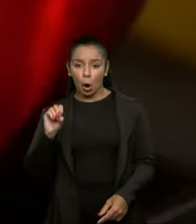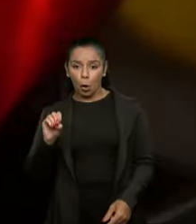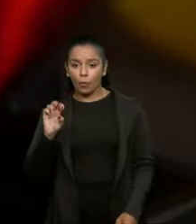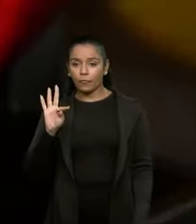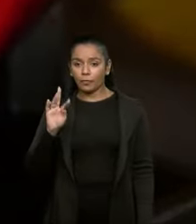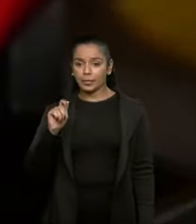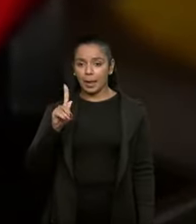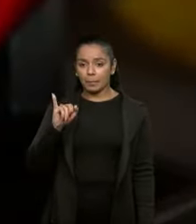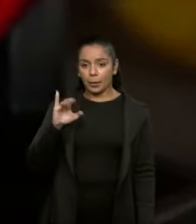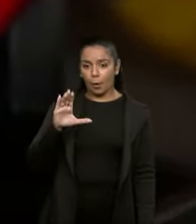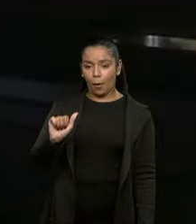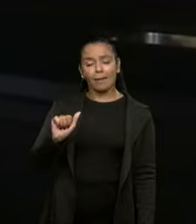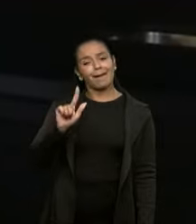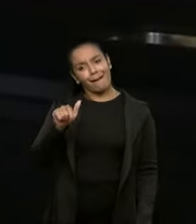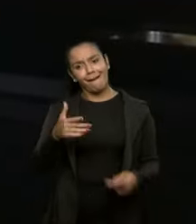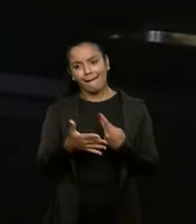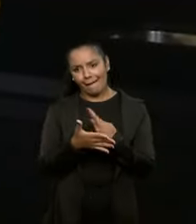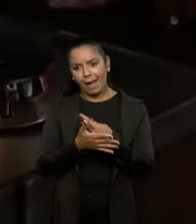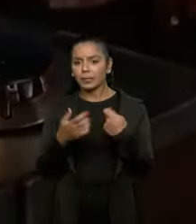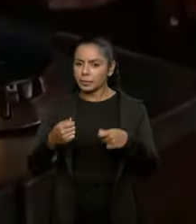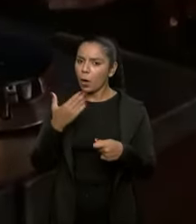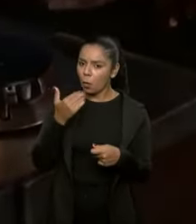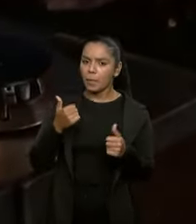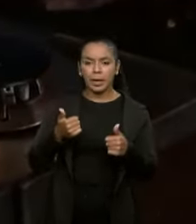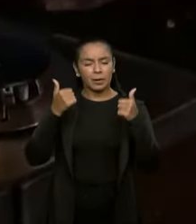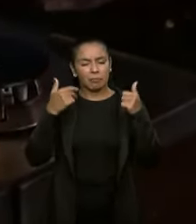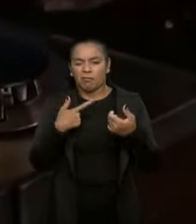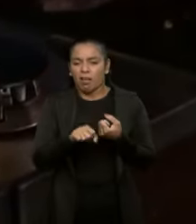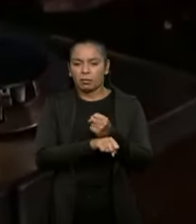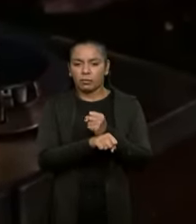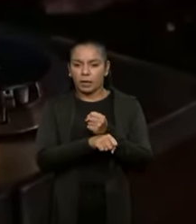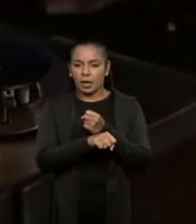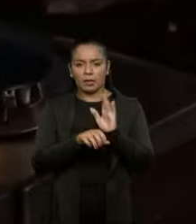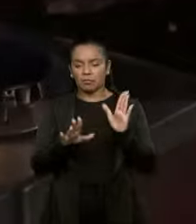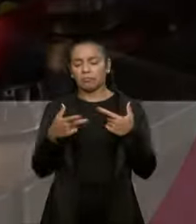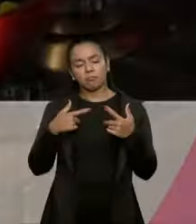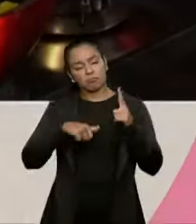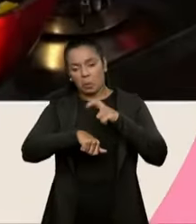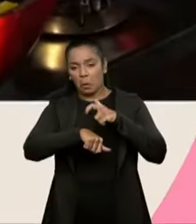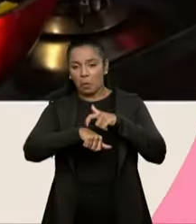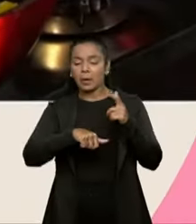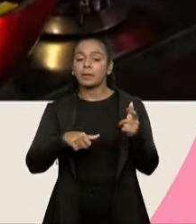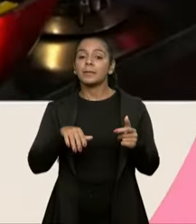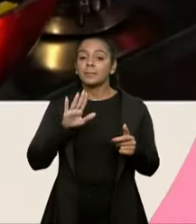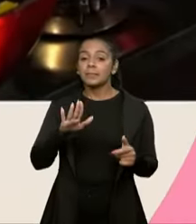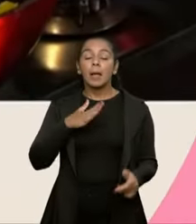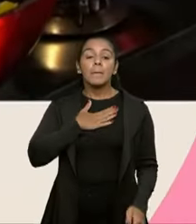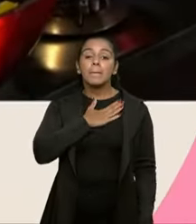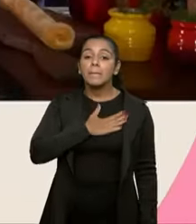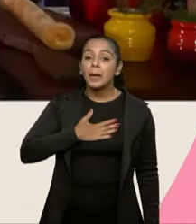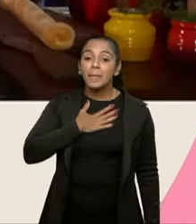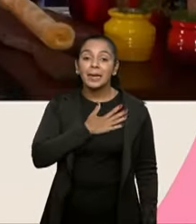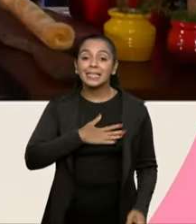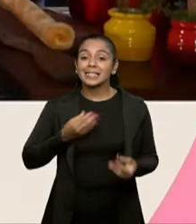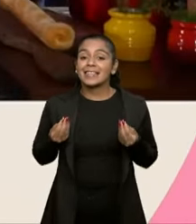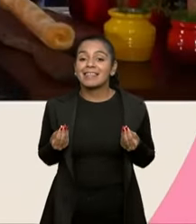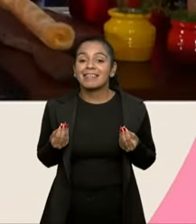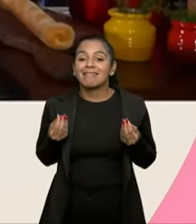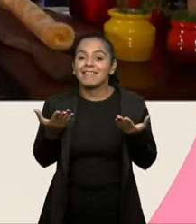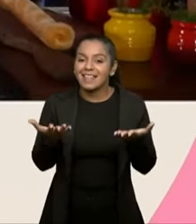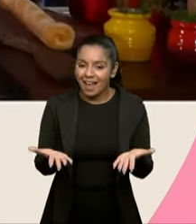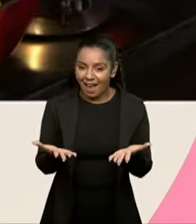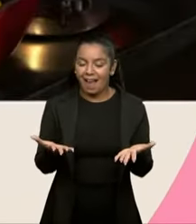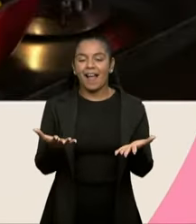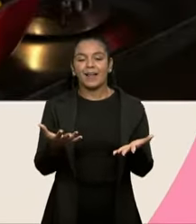Que é errado, eu alimentar melhor. Mas, tipo assim, tô nem aí também, por enquanto, sei lá, uma hora eu vou ter que estar... Mas o meu prazer é servir, dar prazer,